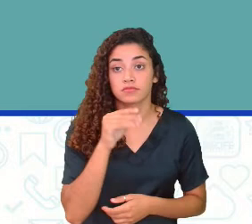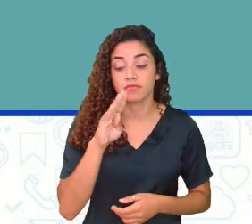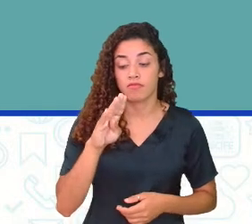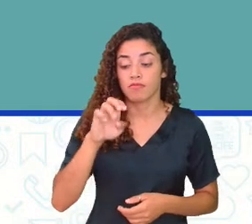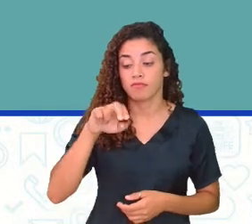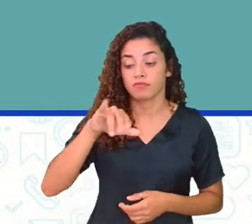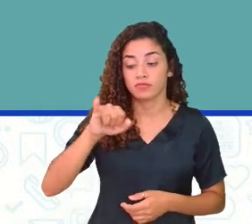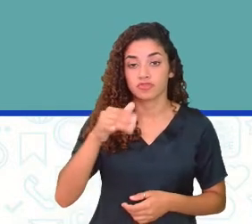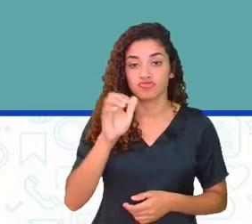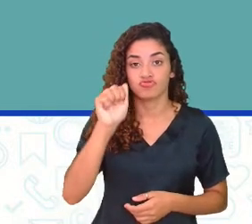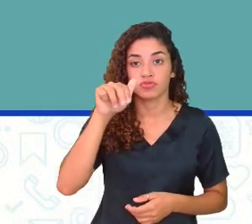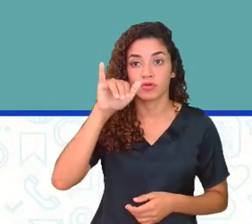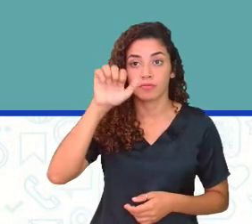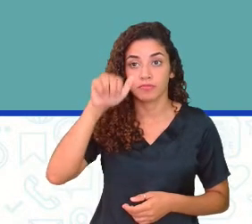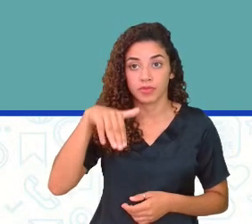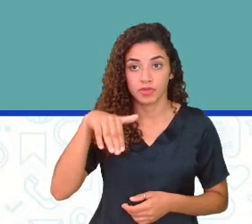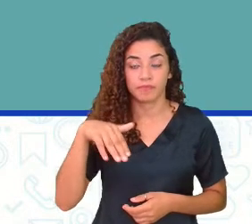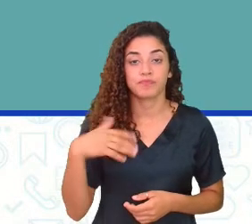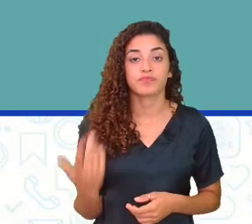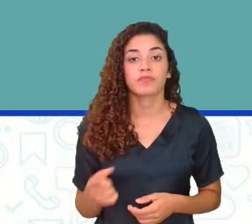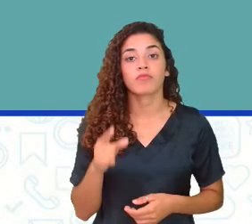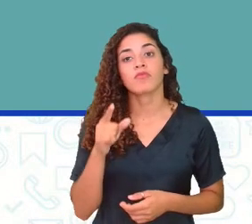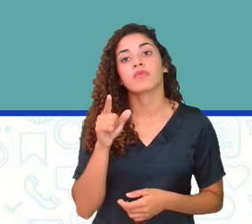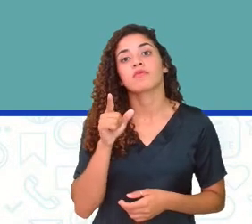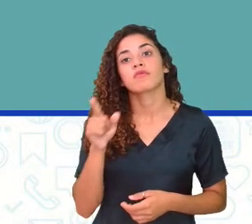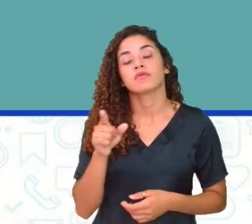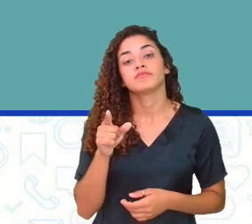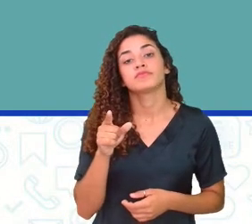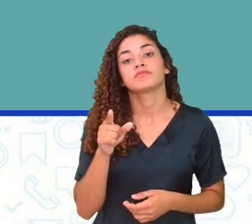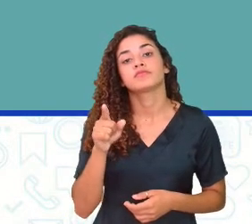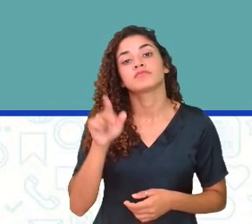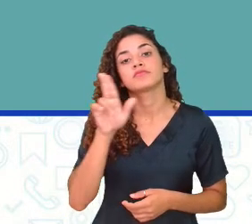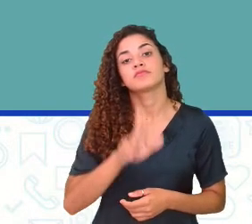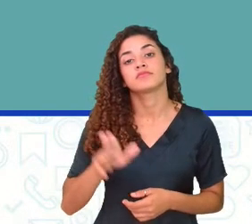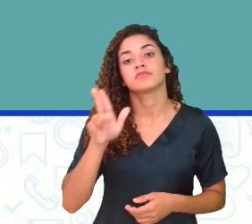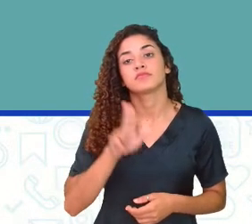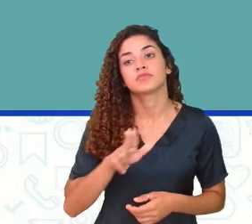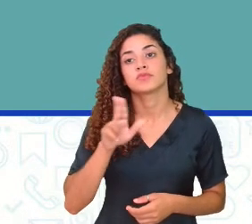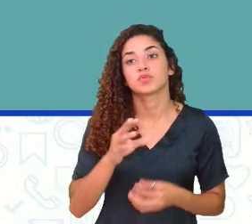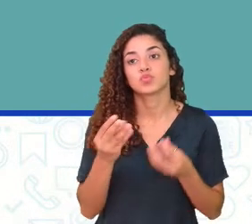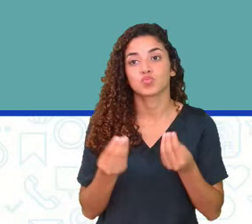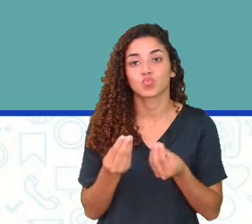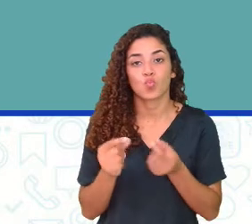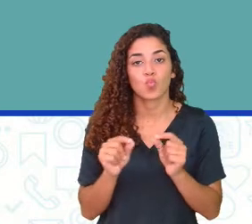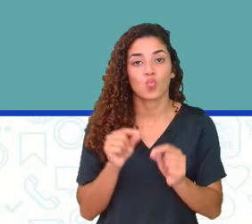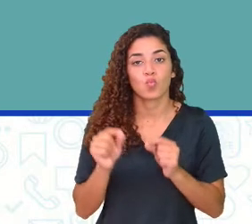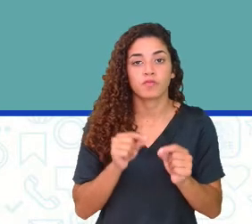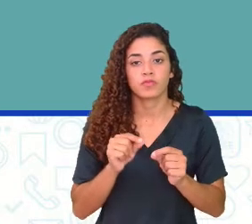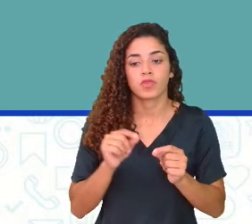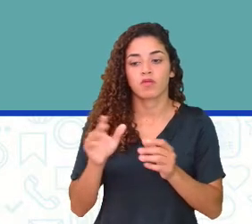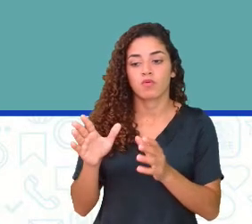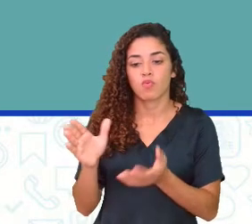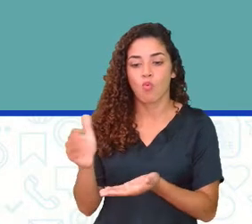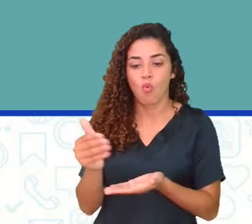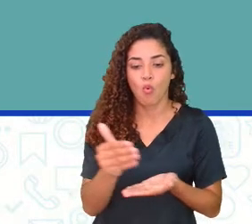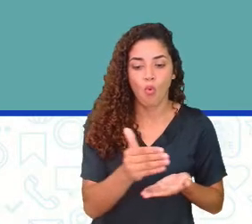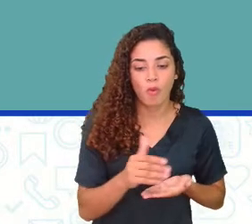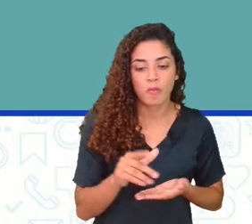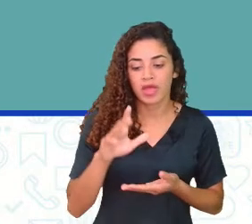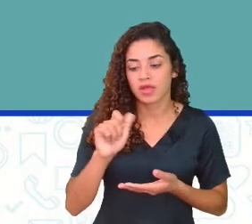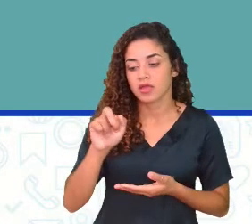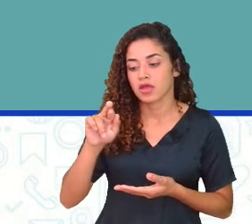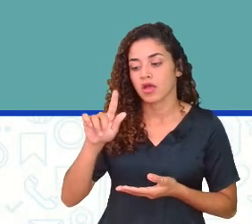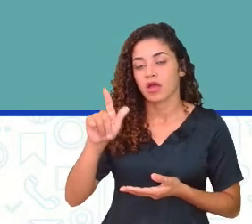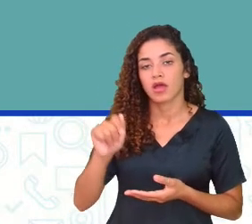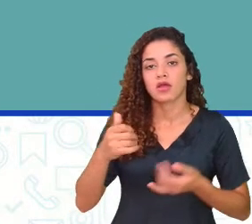é bem famosa essa descoberta de Benjamin Franklin. Ele utilizou um acumulador de cargas elétricas preso a